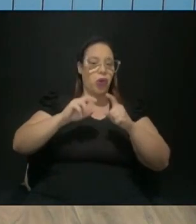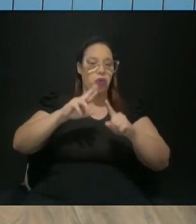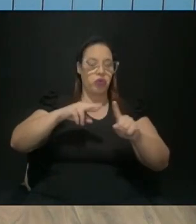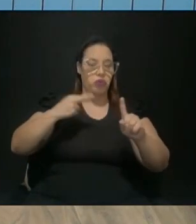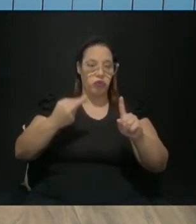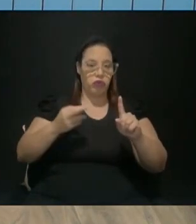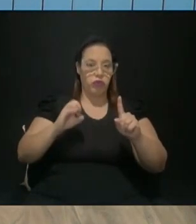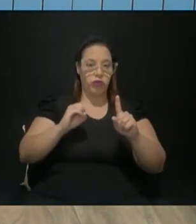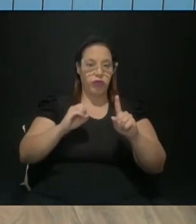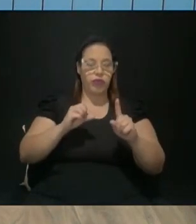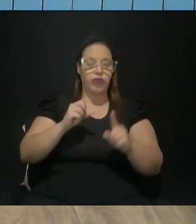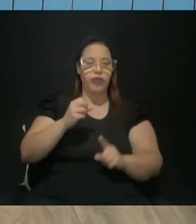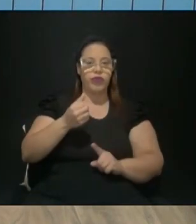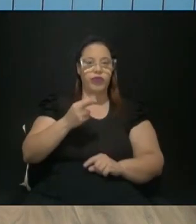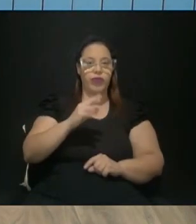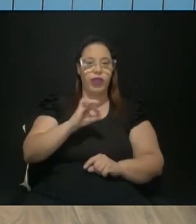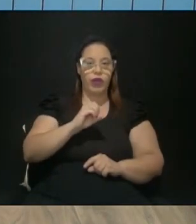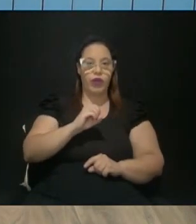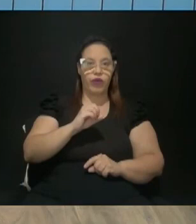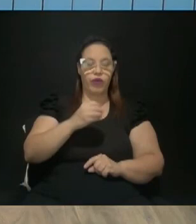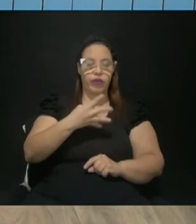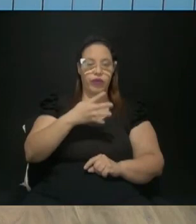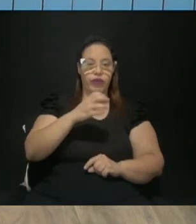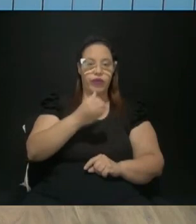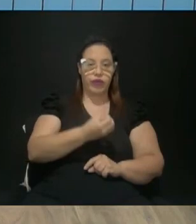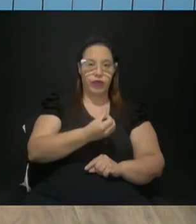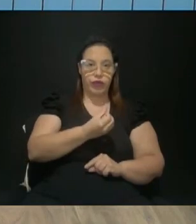a reunião ordinária de número 46 e o